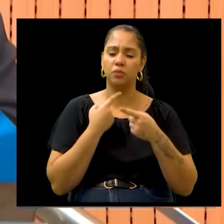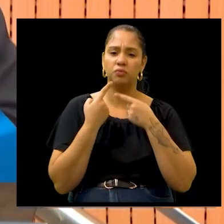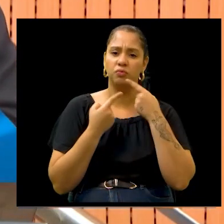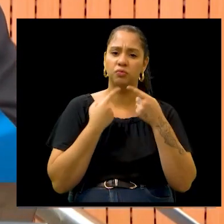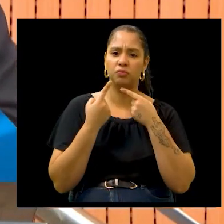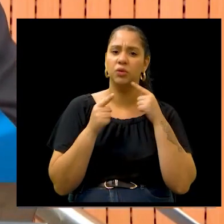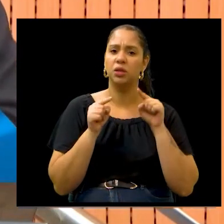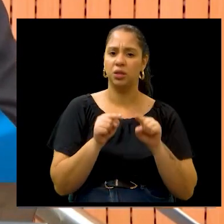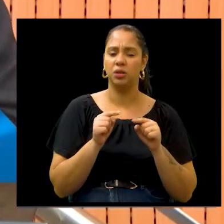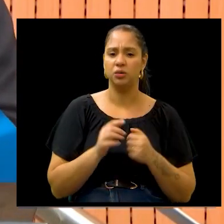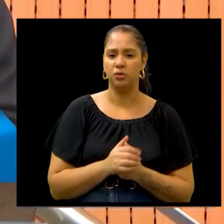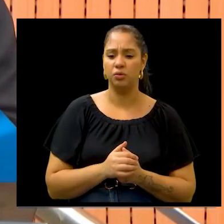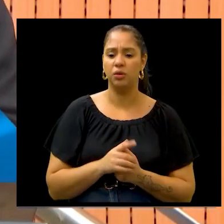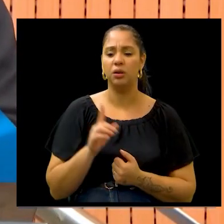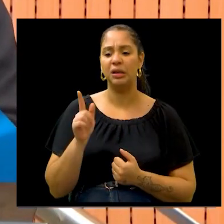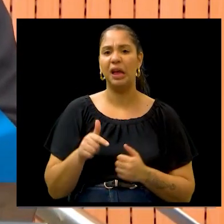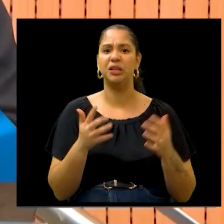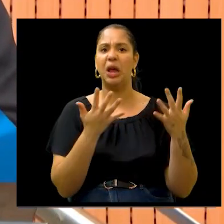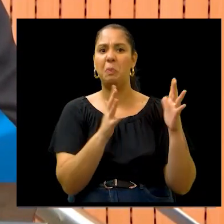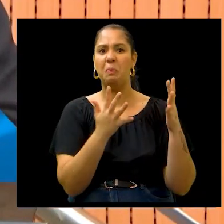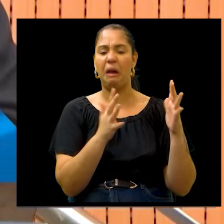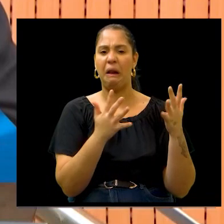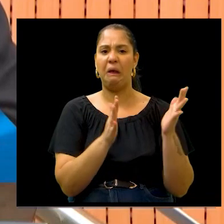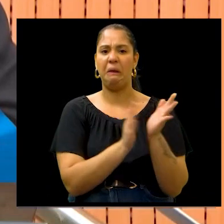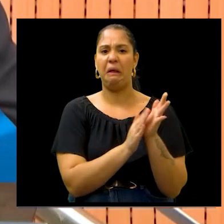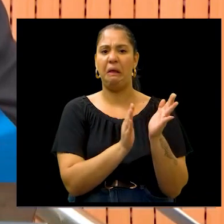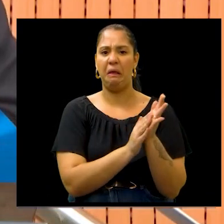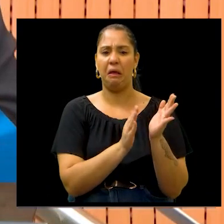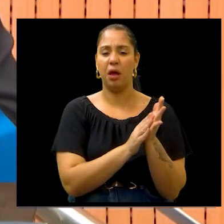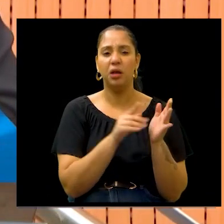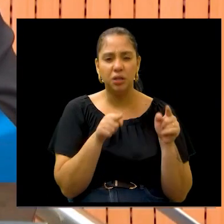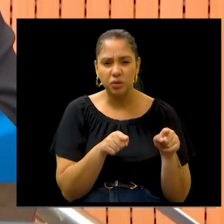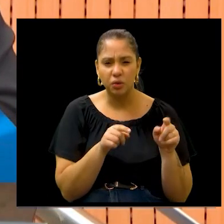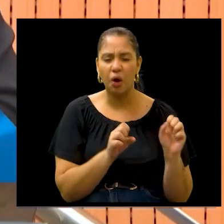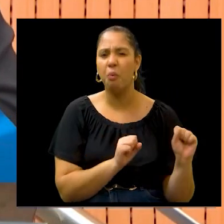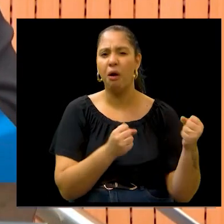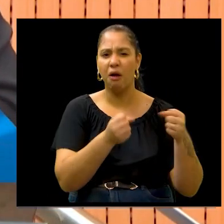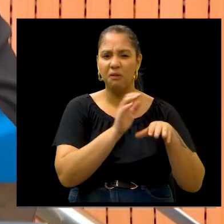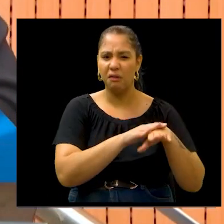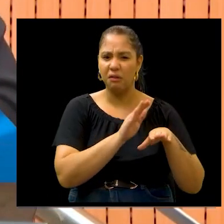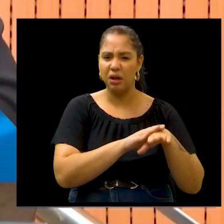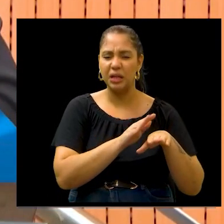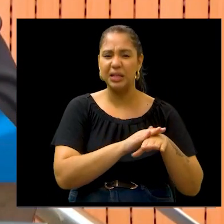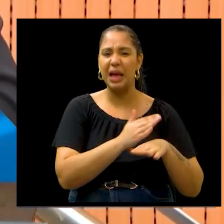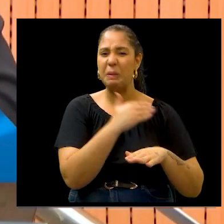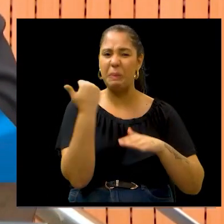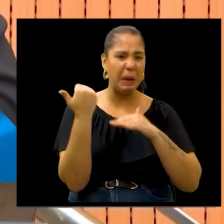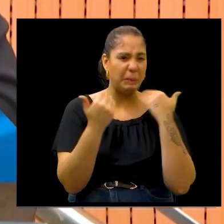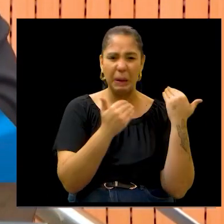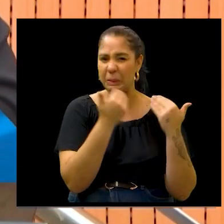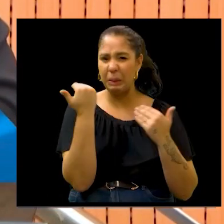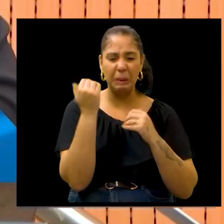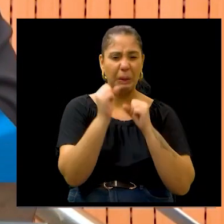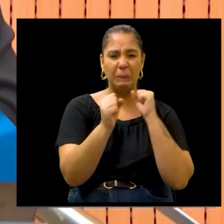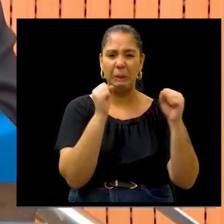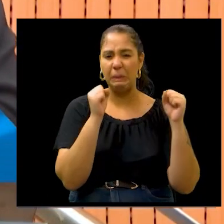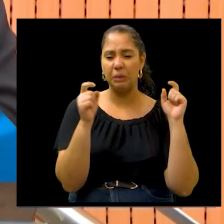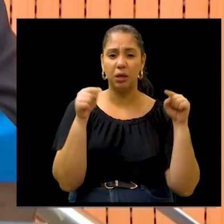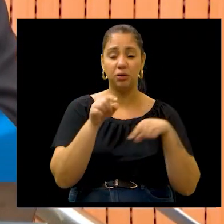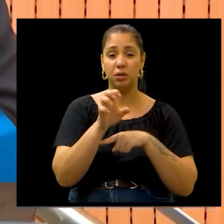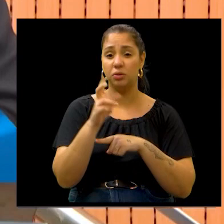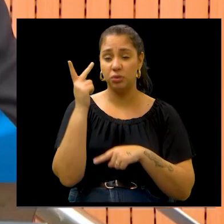estamos questionando nesta moção de aplauso a uma operação